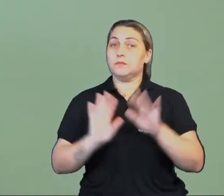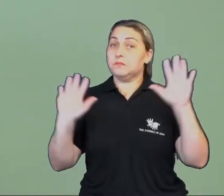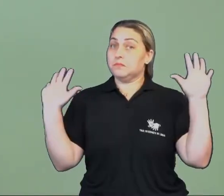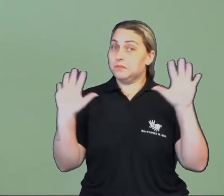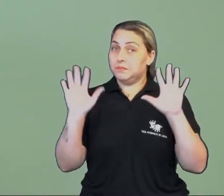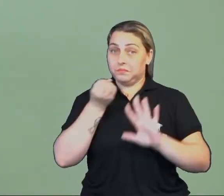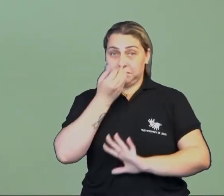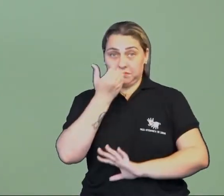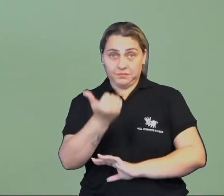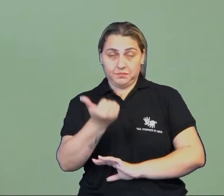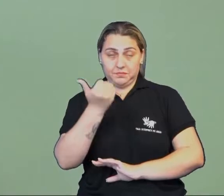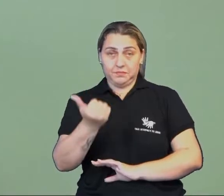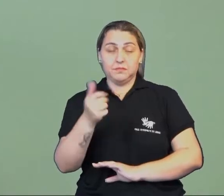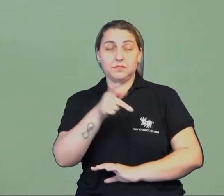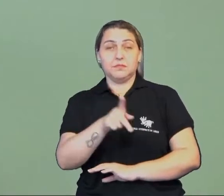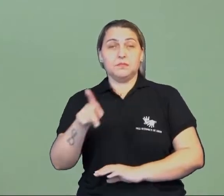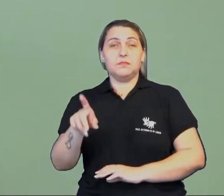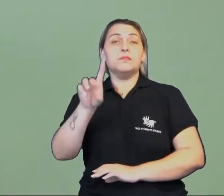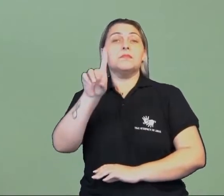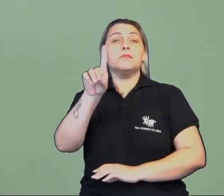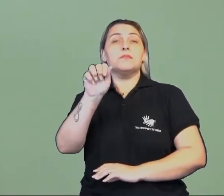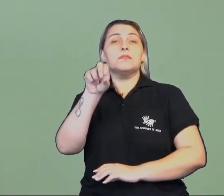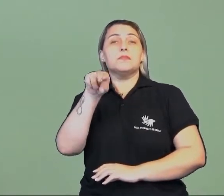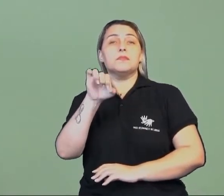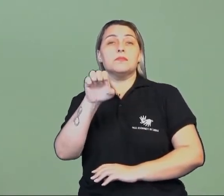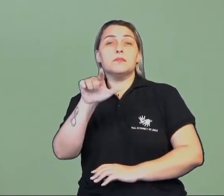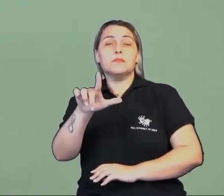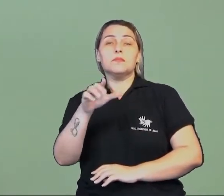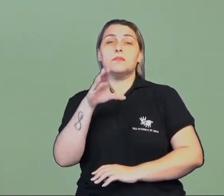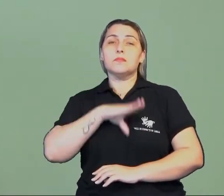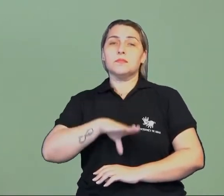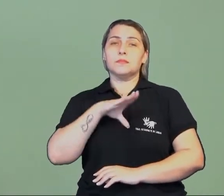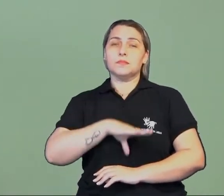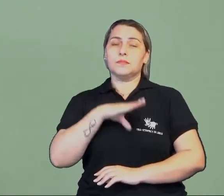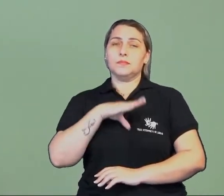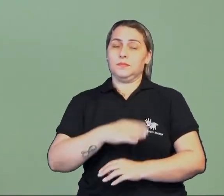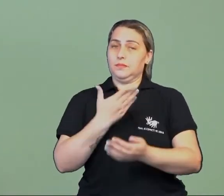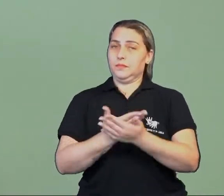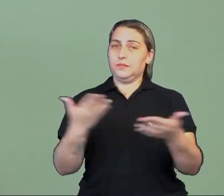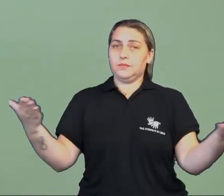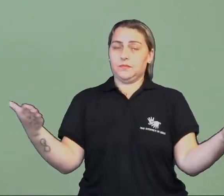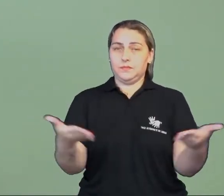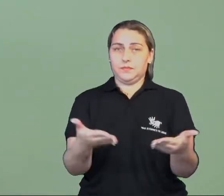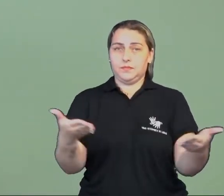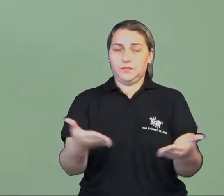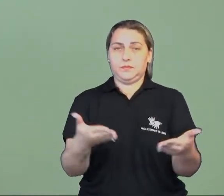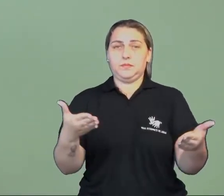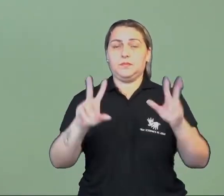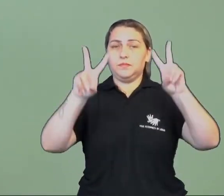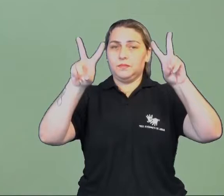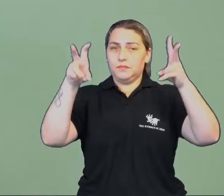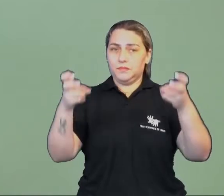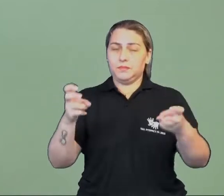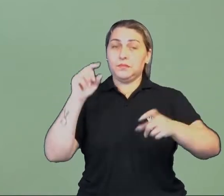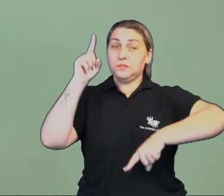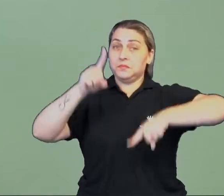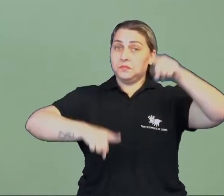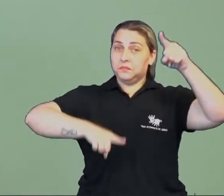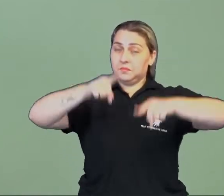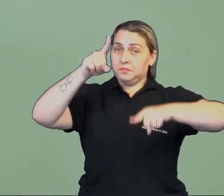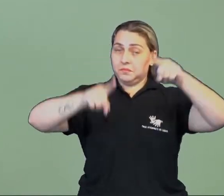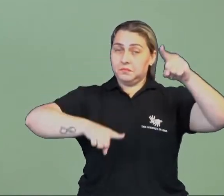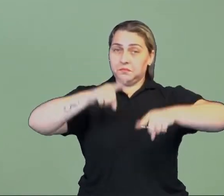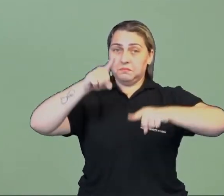E aí, moçada, tudo bem? Eu sou o professor Daniel Lopes, de Língua Portuguesa. A aula de hoje tem por título